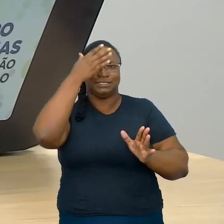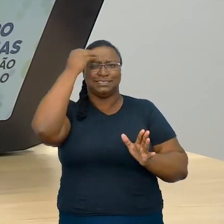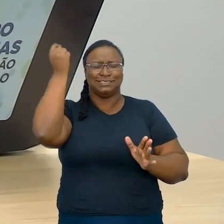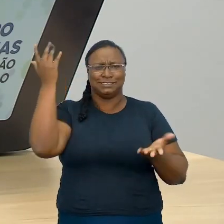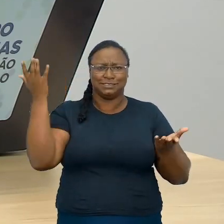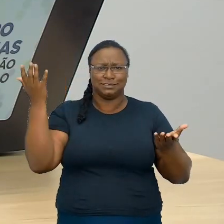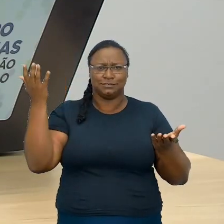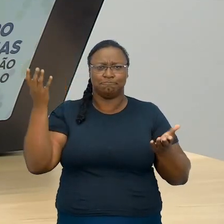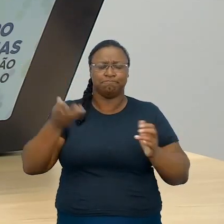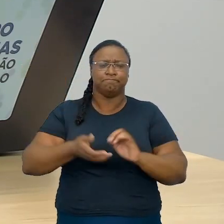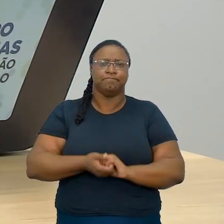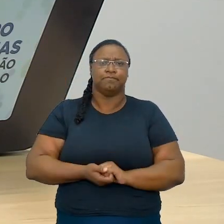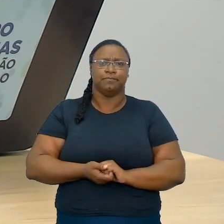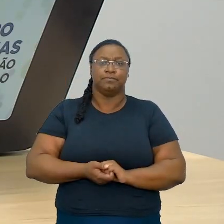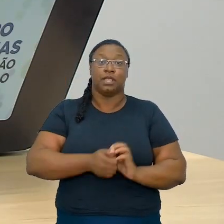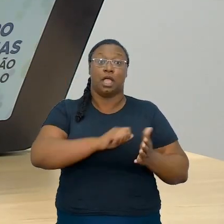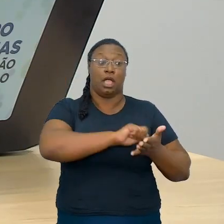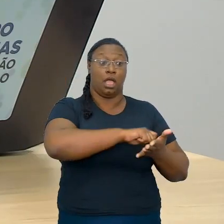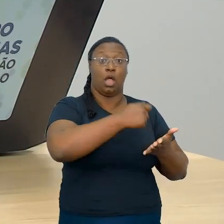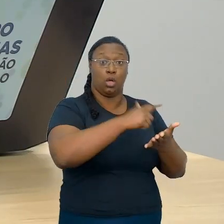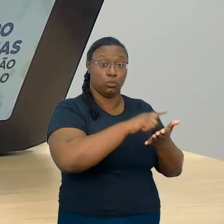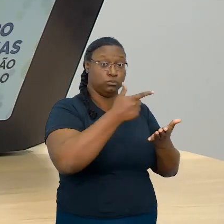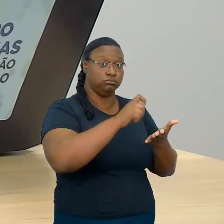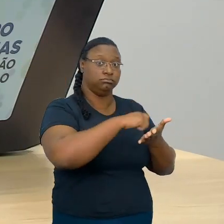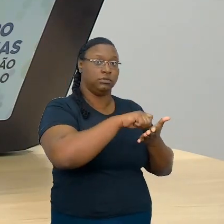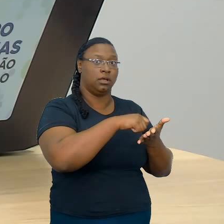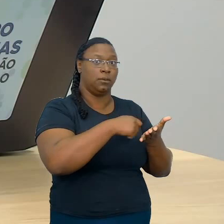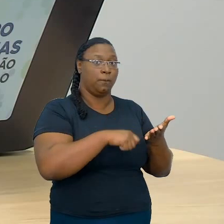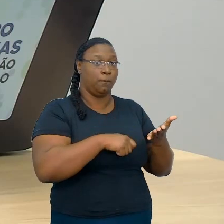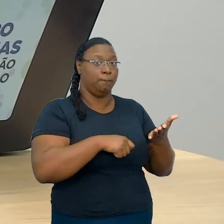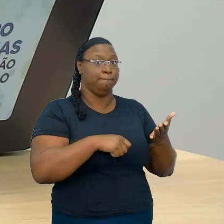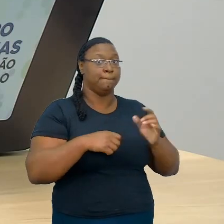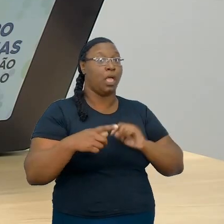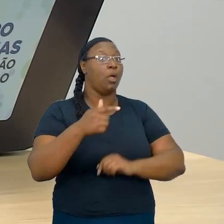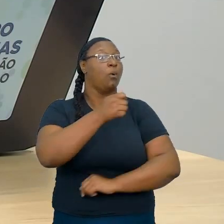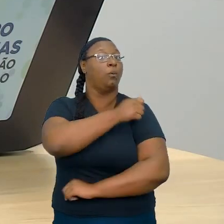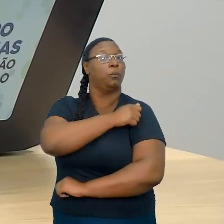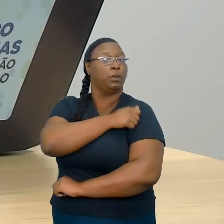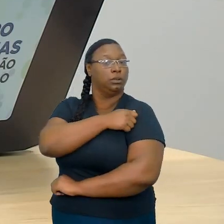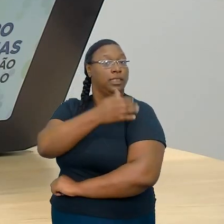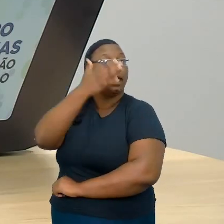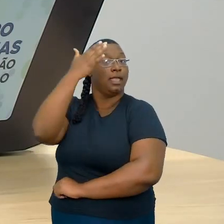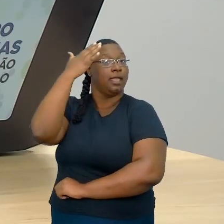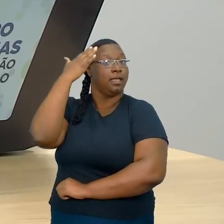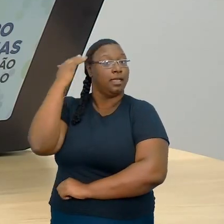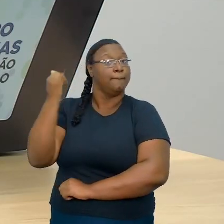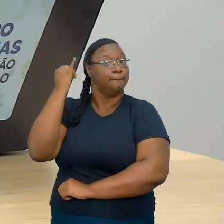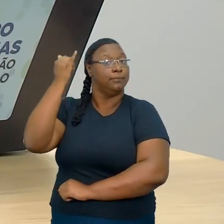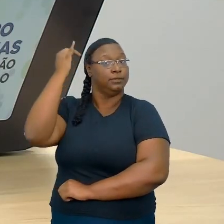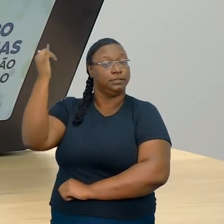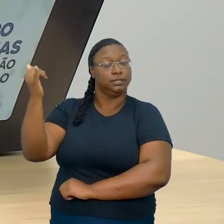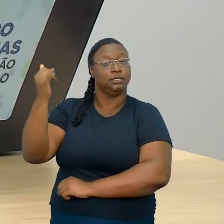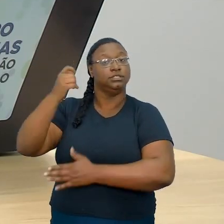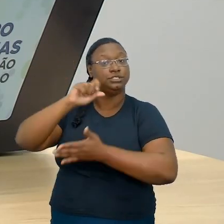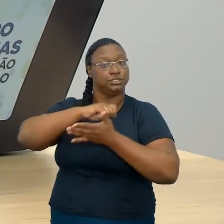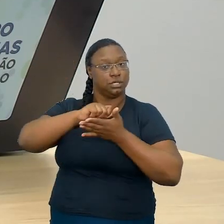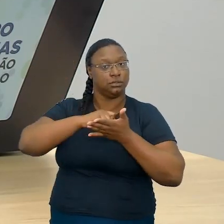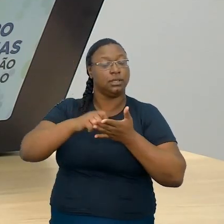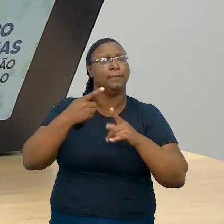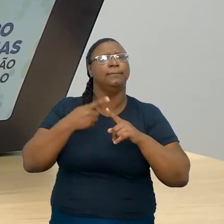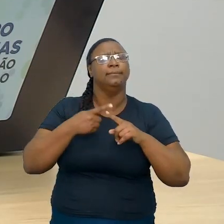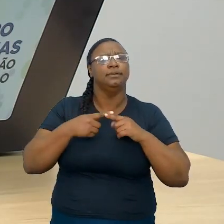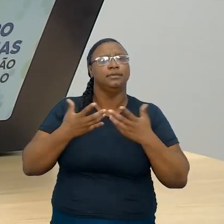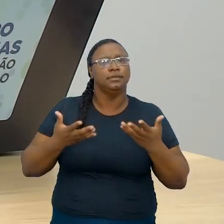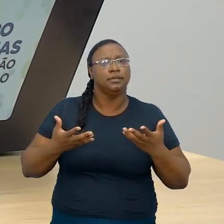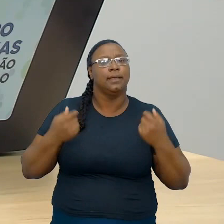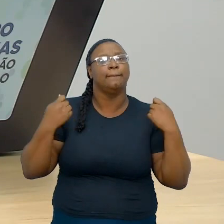que o diário de bordo, né, o estudante, é importante o estudante estar anotando, por quê? Porque ele tem que estar